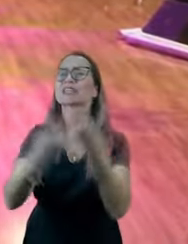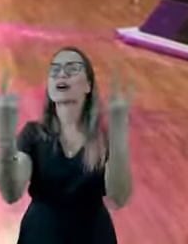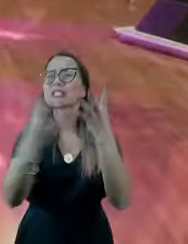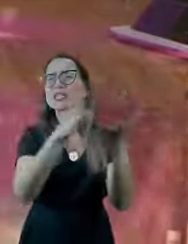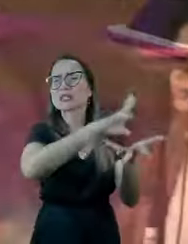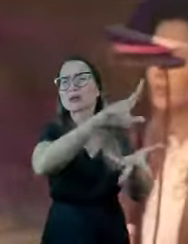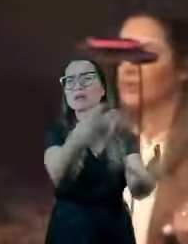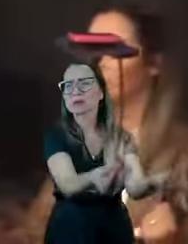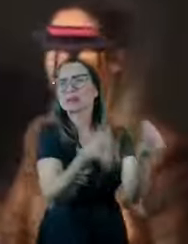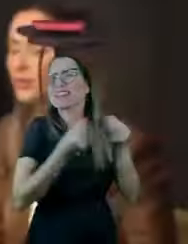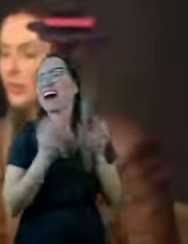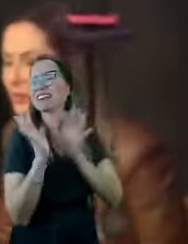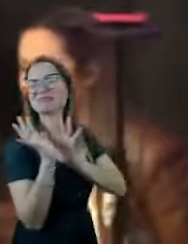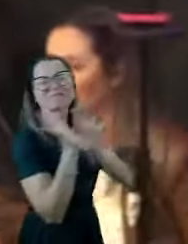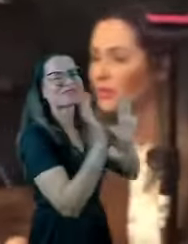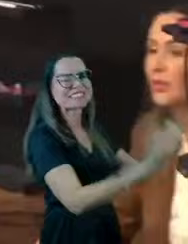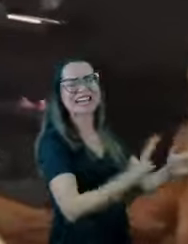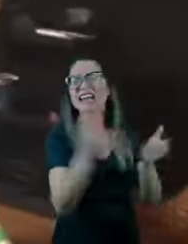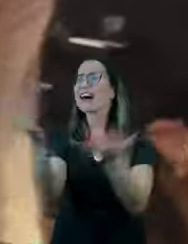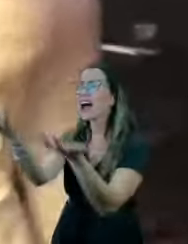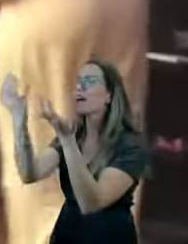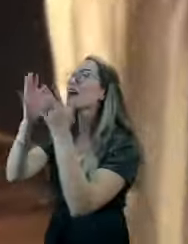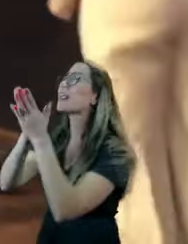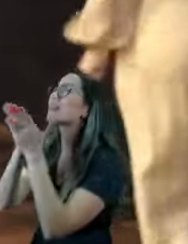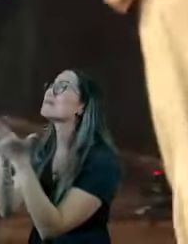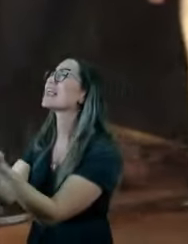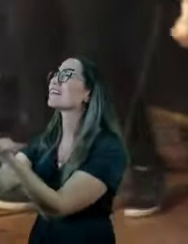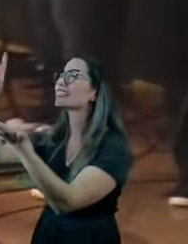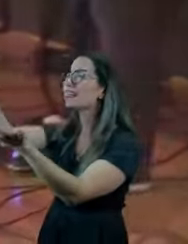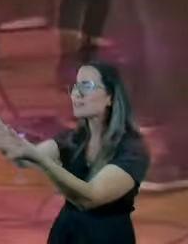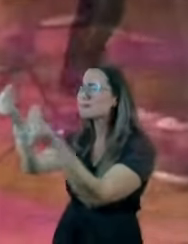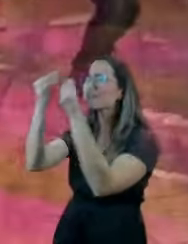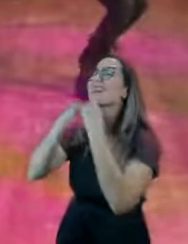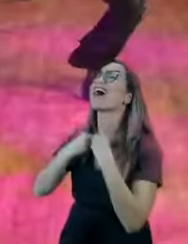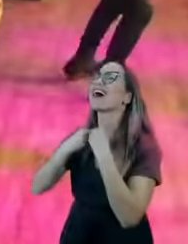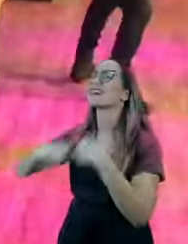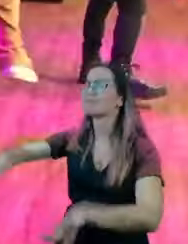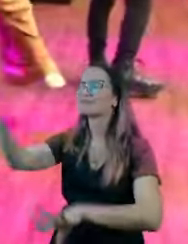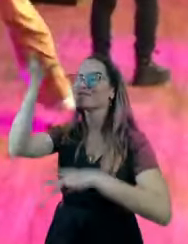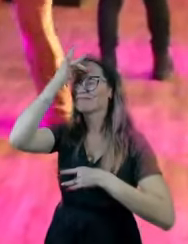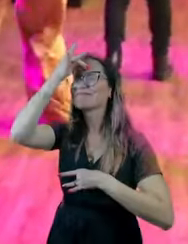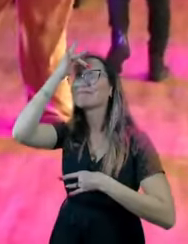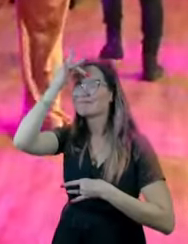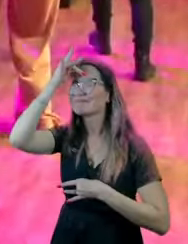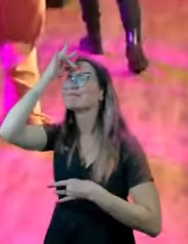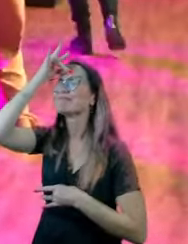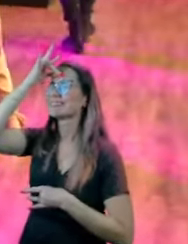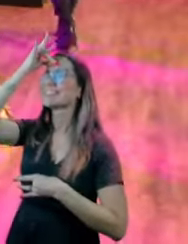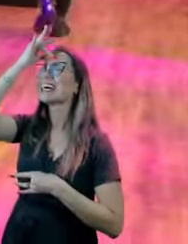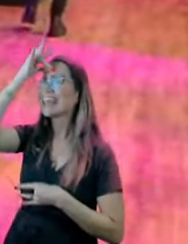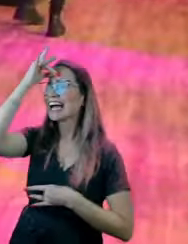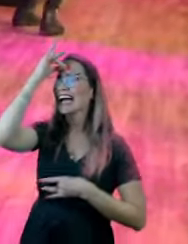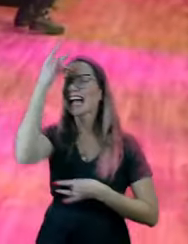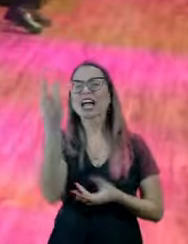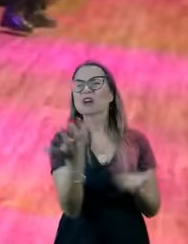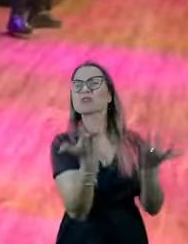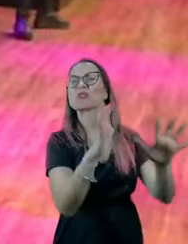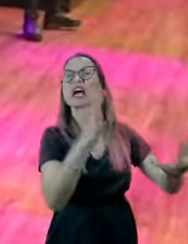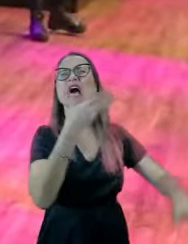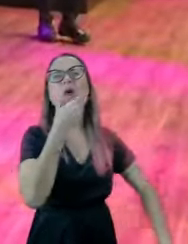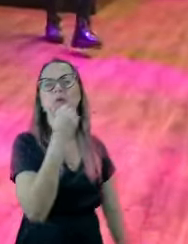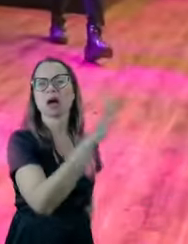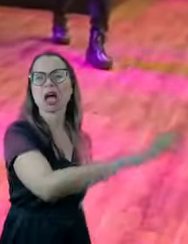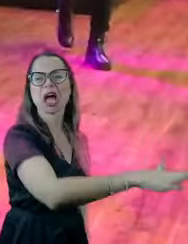me oferece, eu não quero as coisas que a balada me oferece, eu não quero meninos, não, eu quero o seu